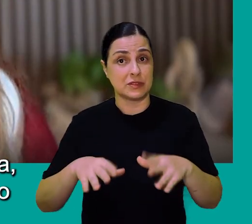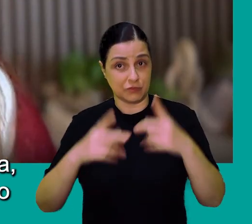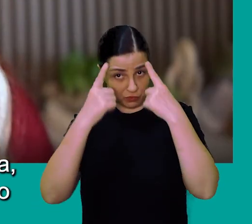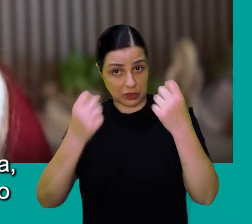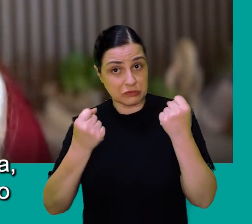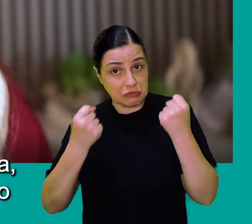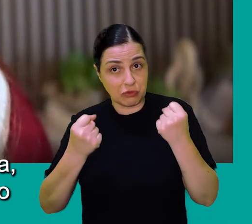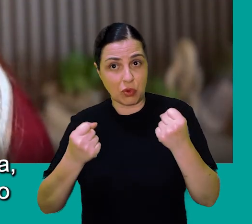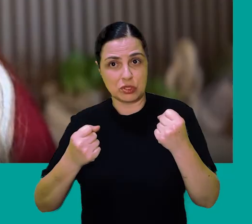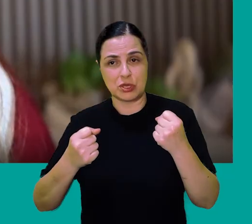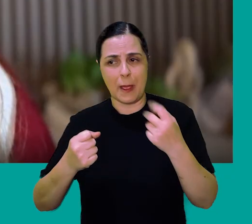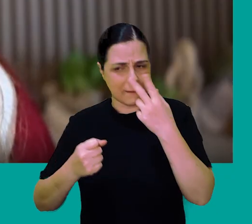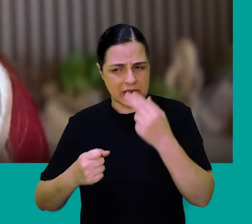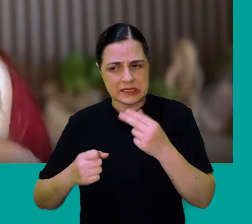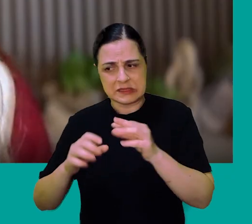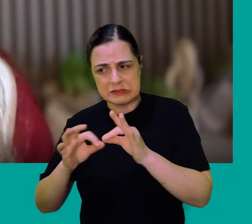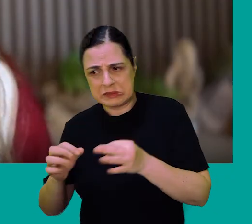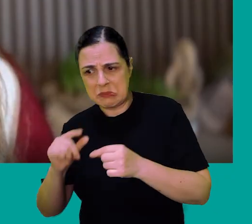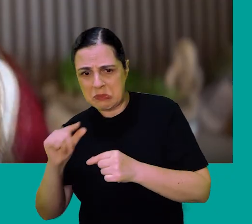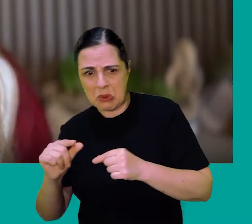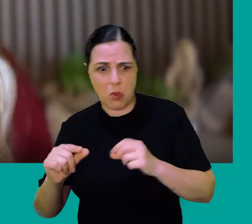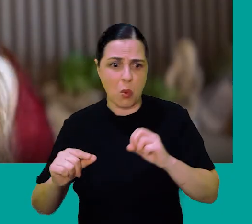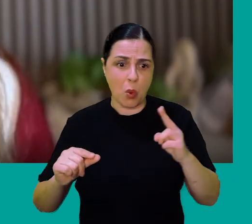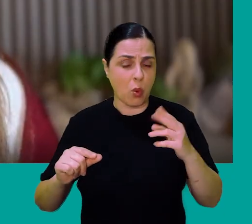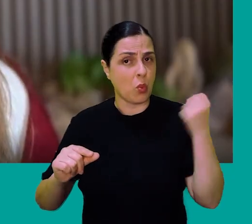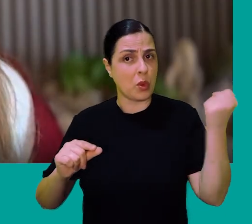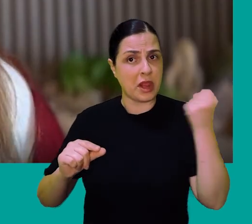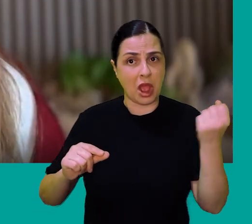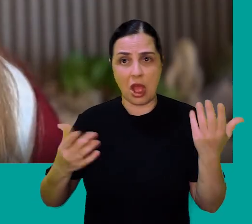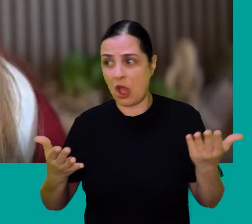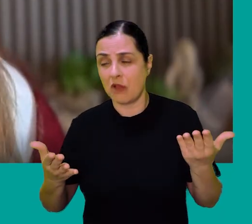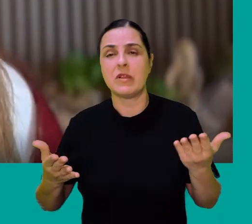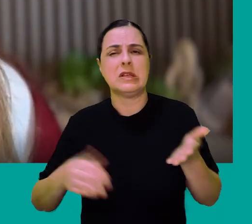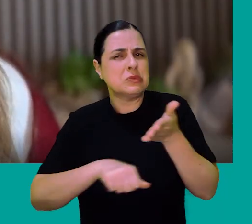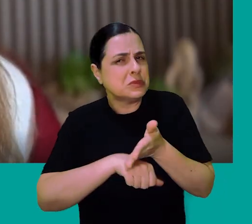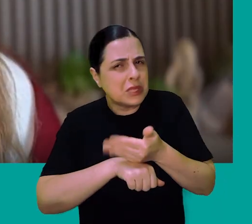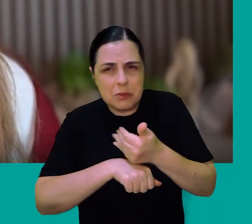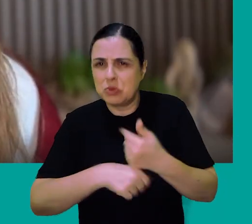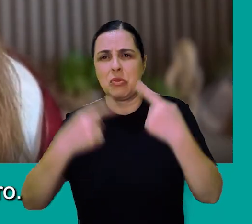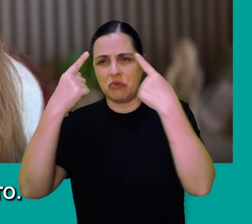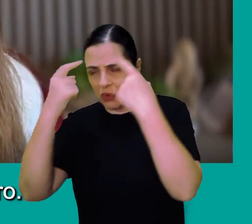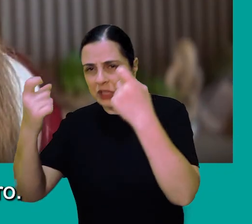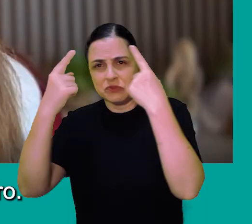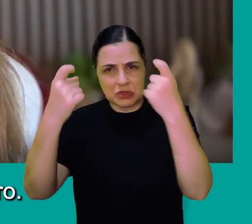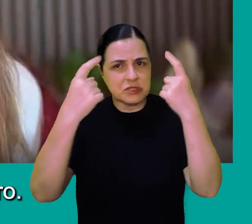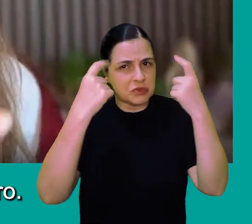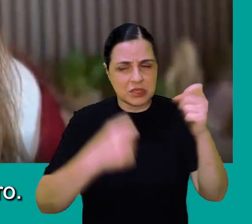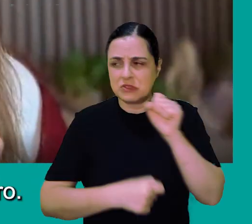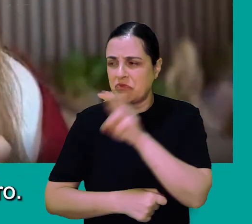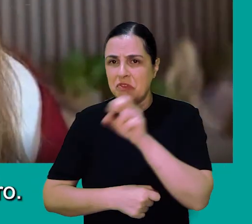como a gente trata o outro, são pequenas violências acontecendo o tempo inteiro.